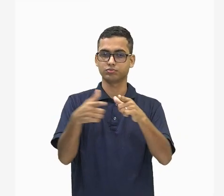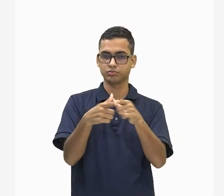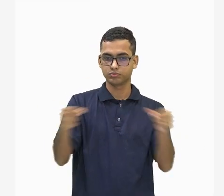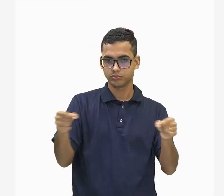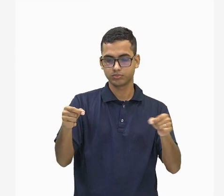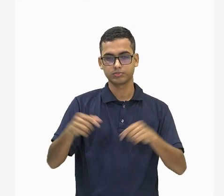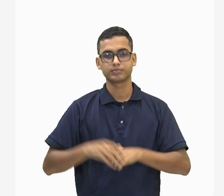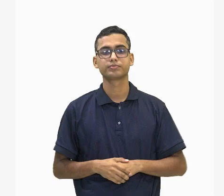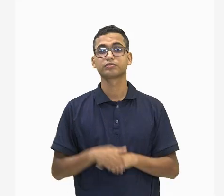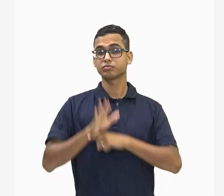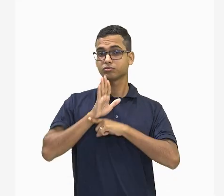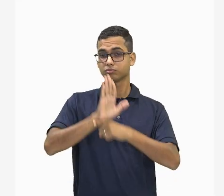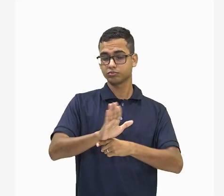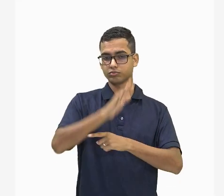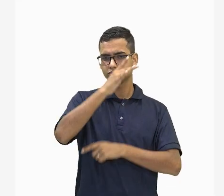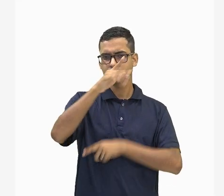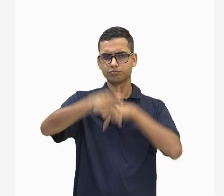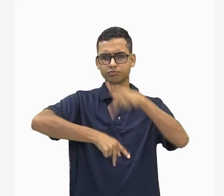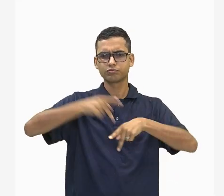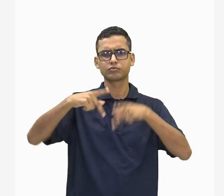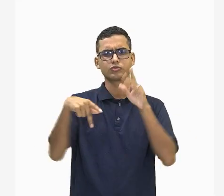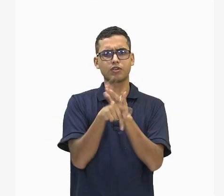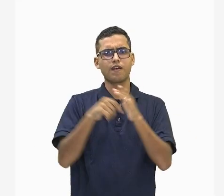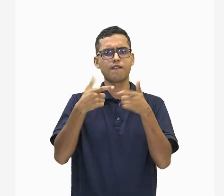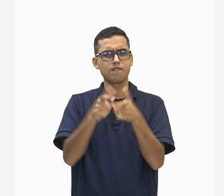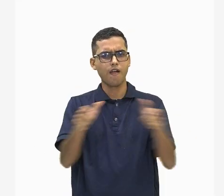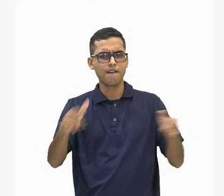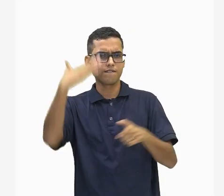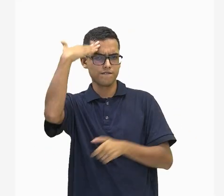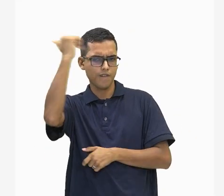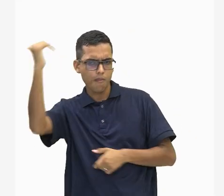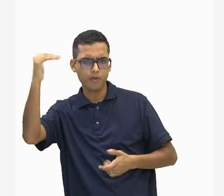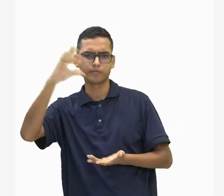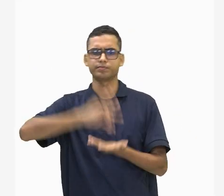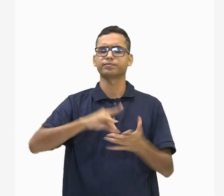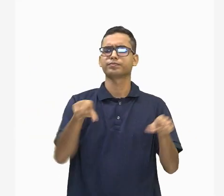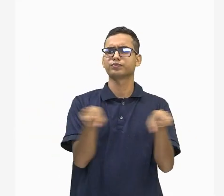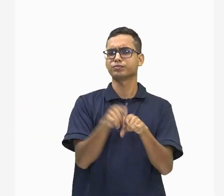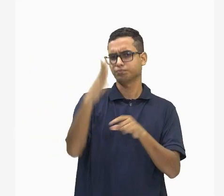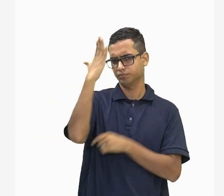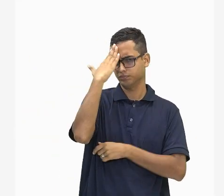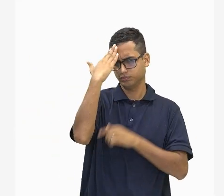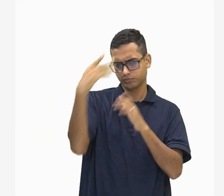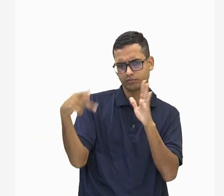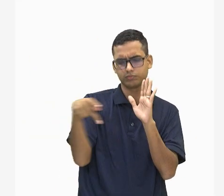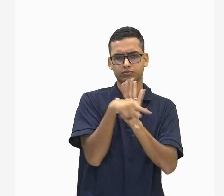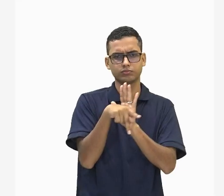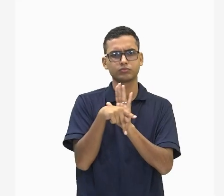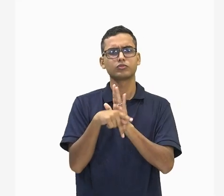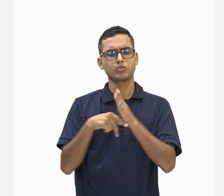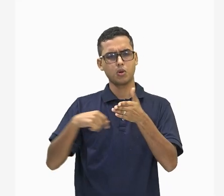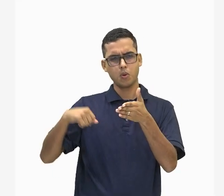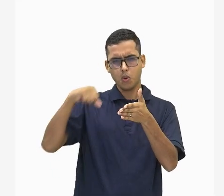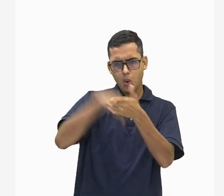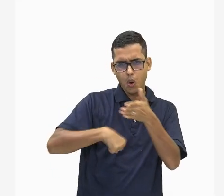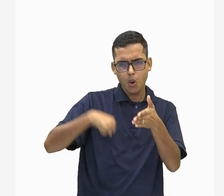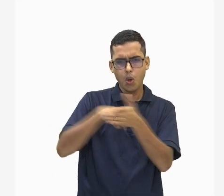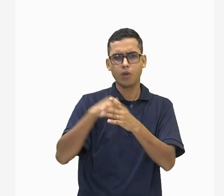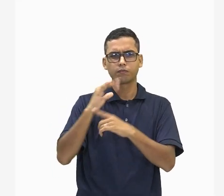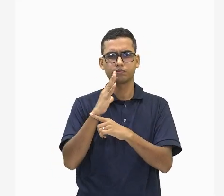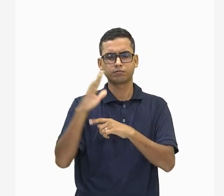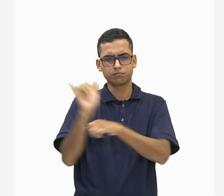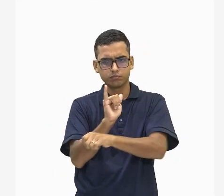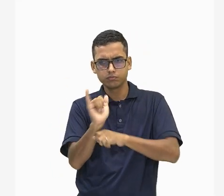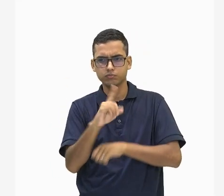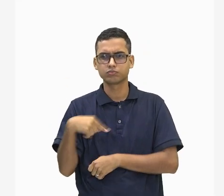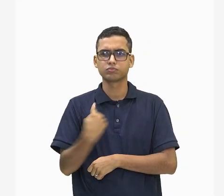japonesas, o que ajudou na sua popularização. A gente sabe que a luta ela é uma das grandes armas que nós